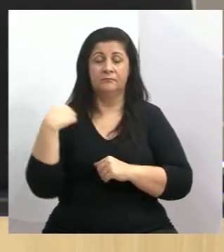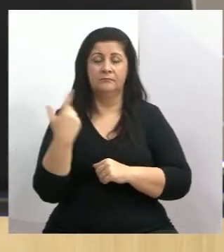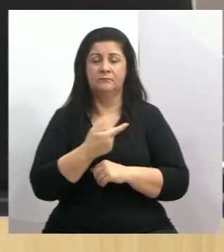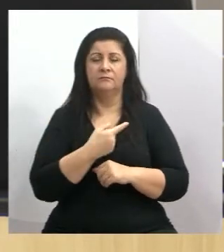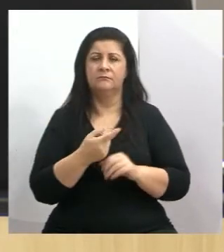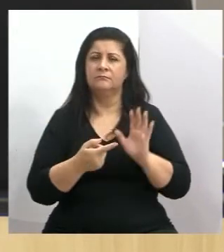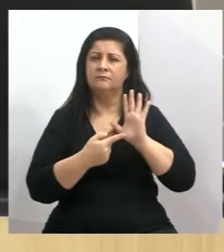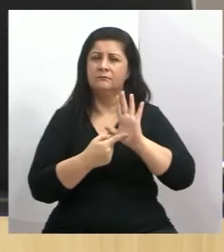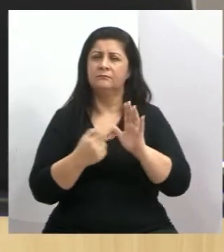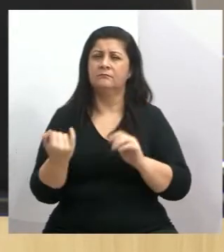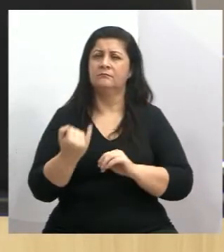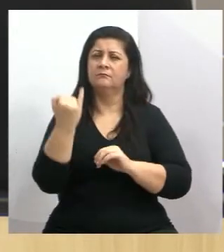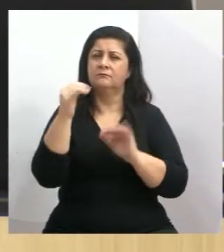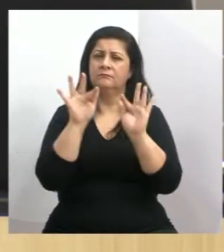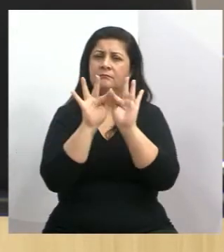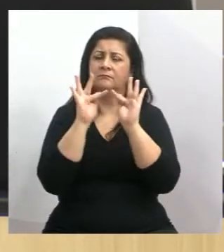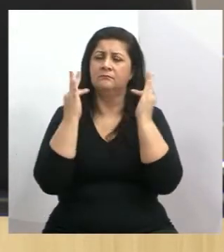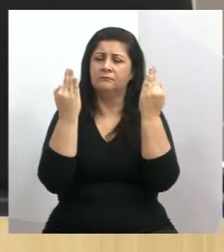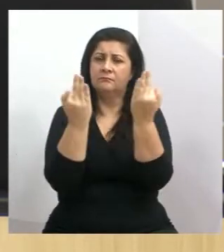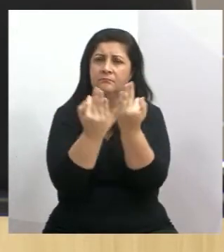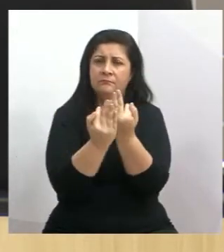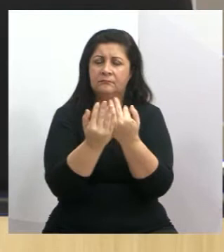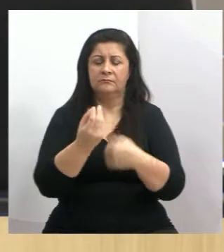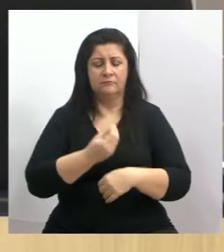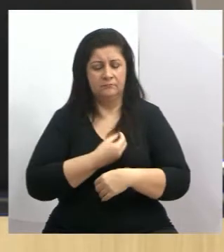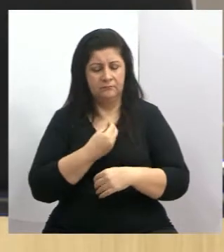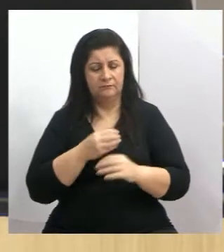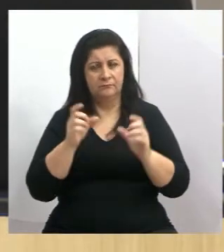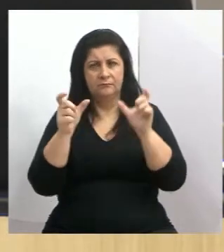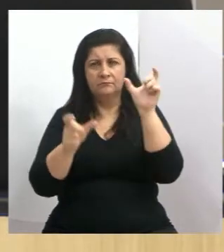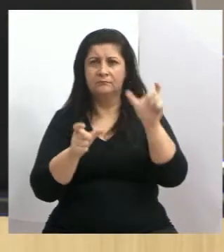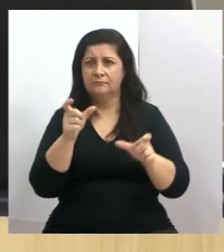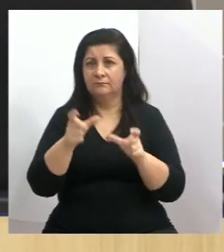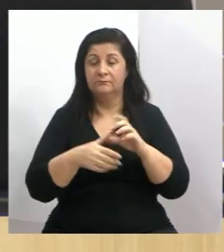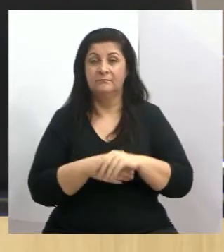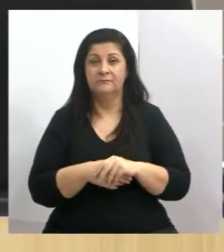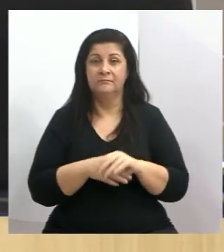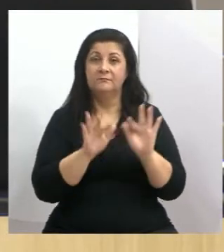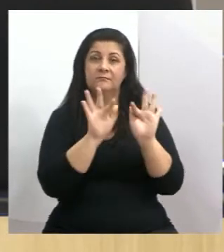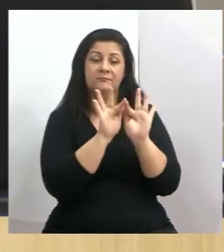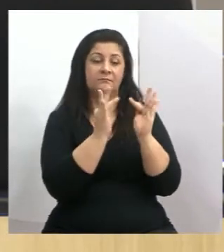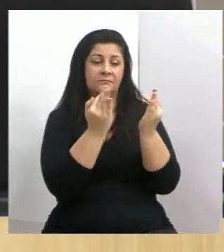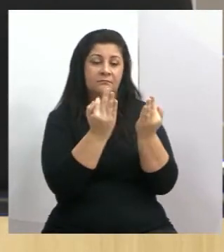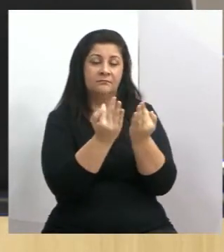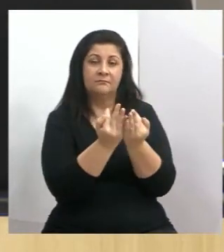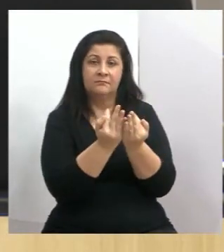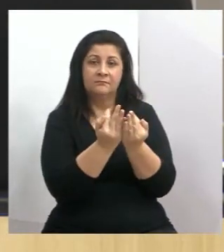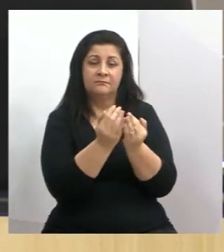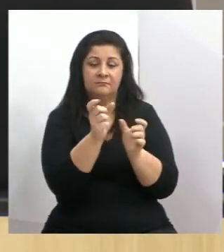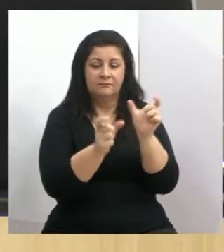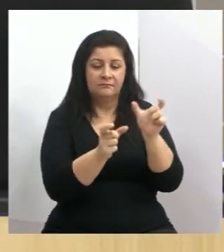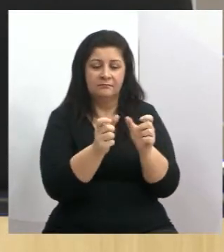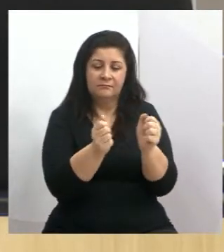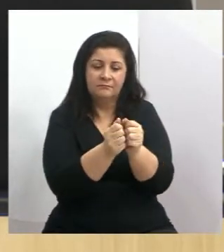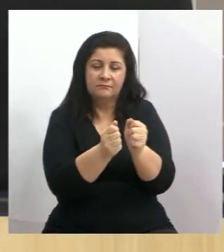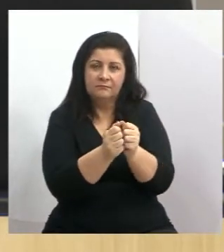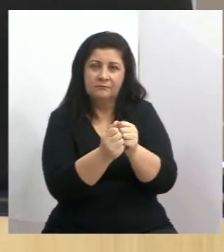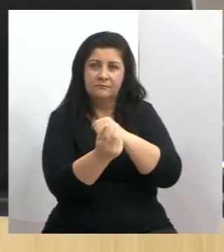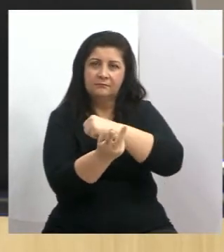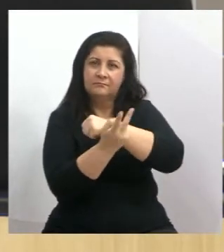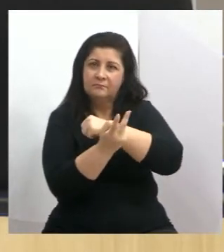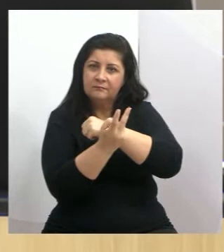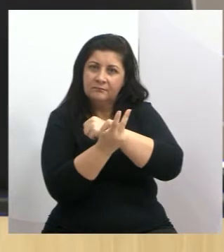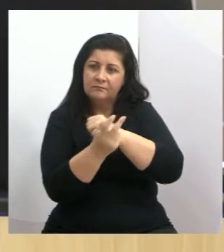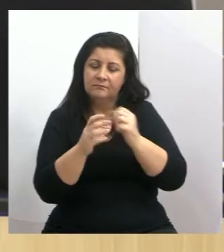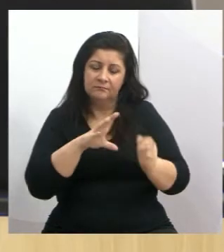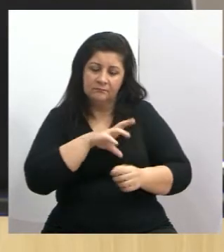valor da instituição família na vida de todas as pessoas vão lembrar que a família é um grupo de indivíduos que protegem cuidam